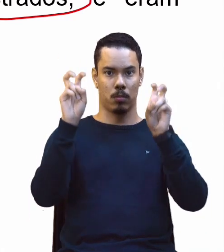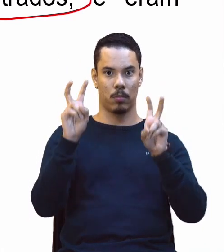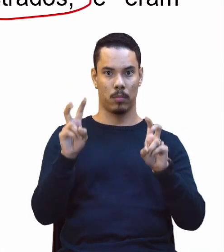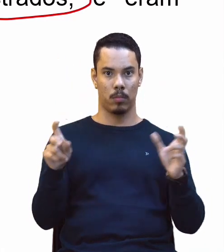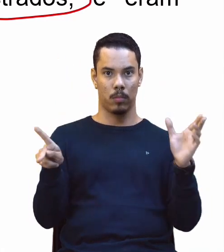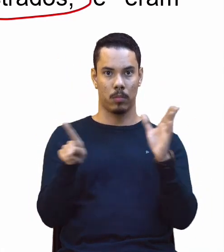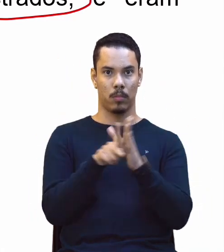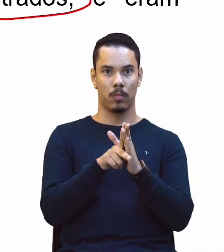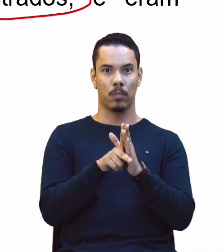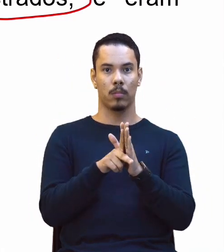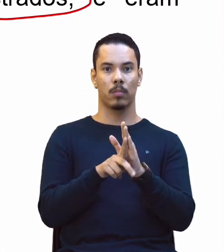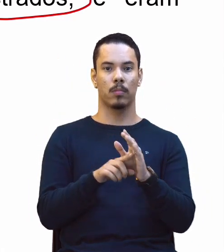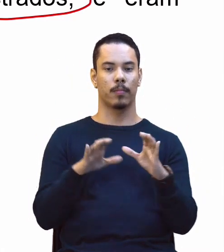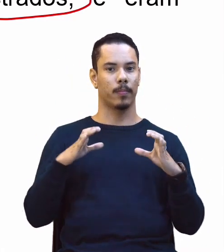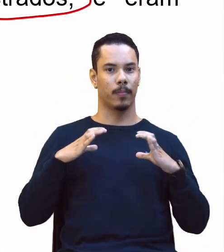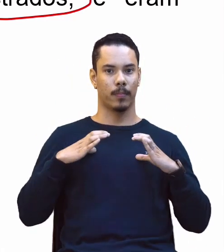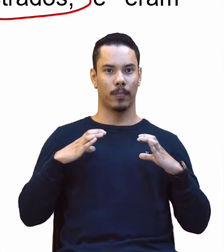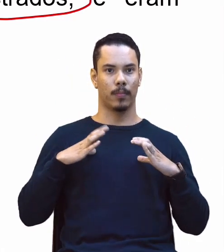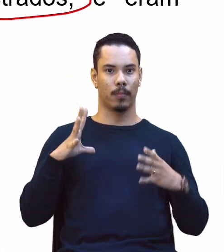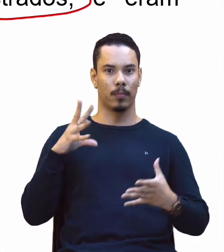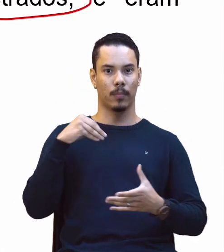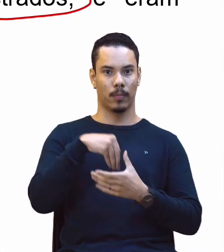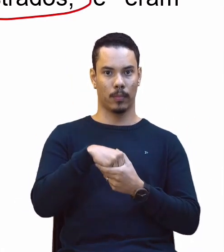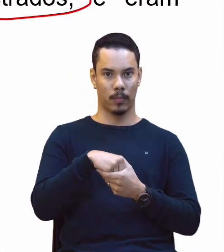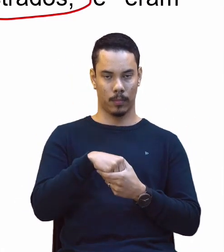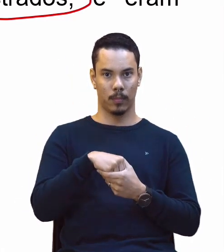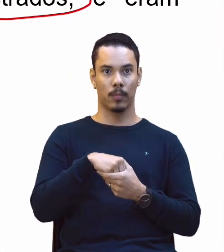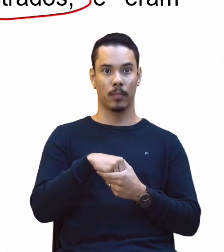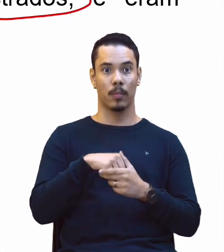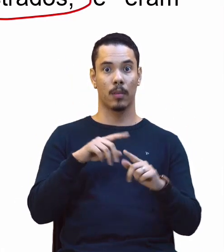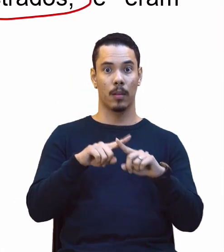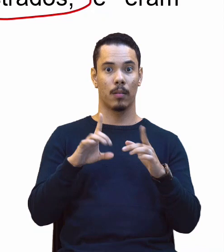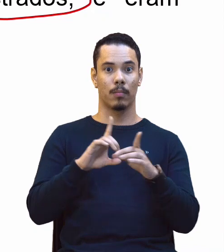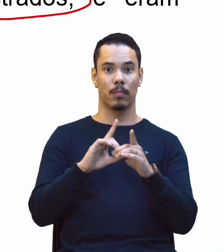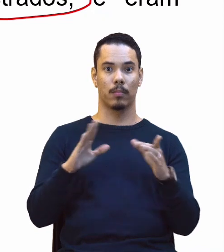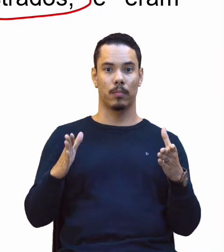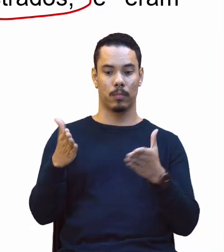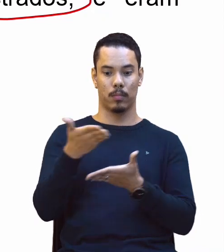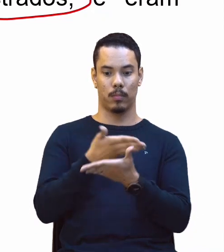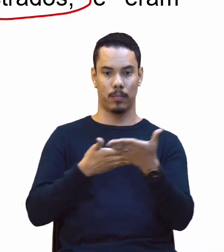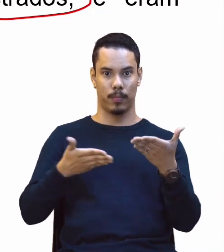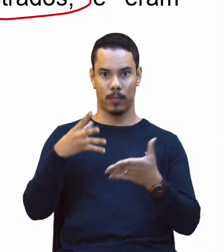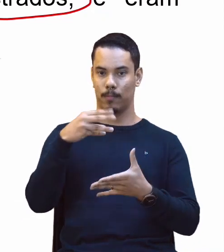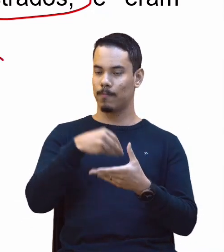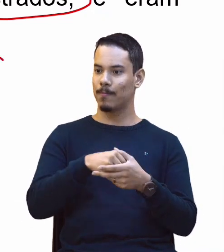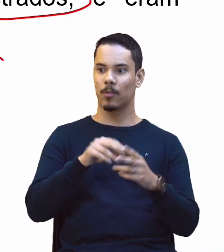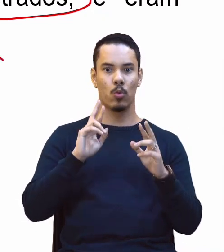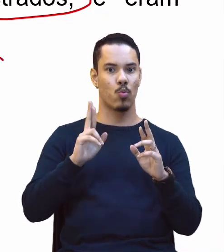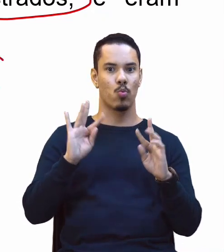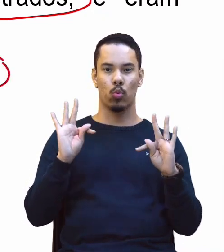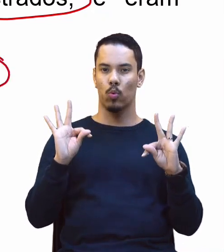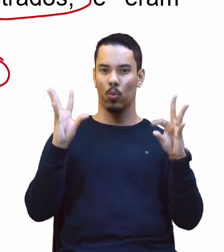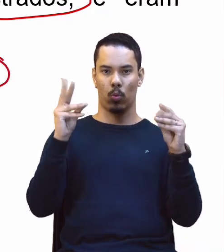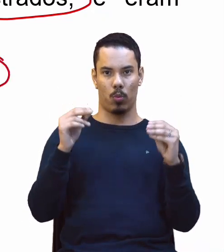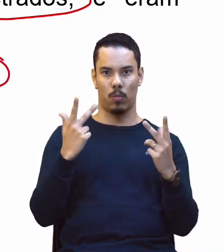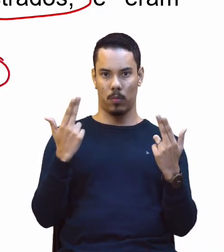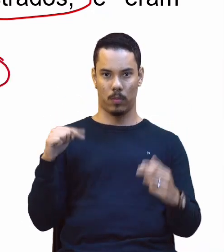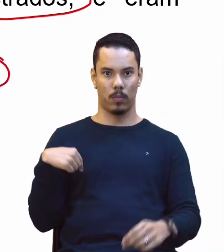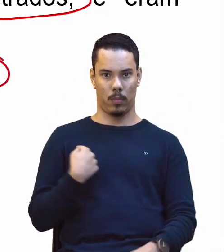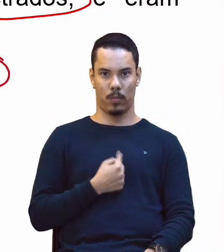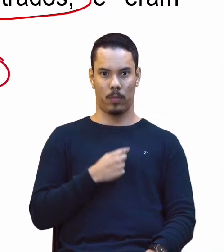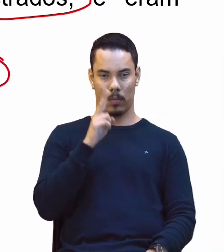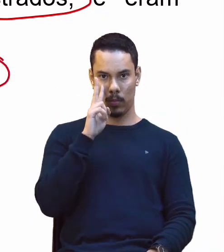referiam à cidade. Na democracia ateniense, nem todos, como a gente viu,